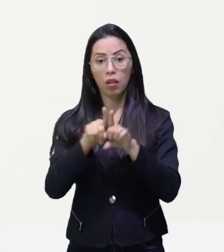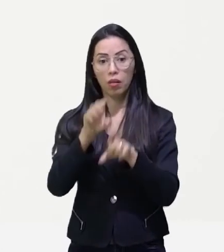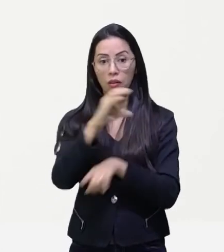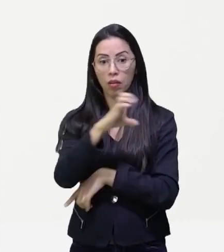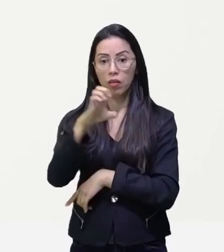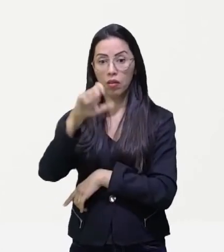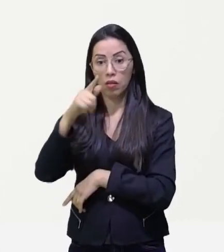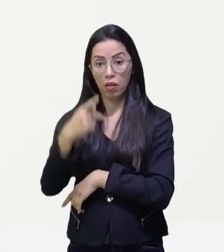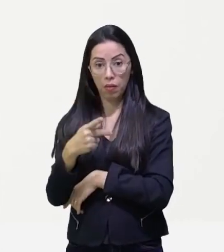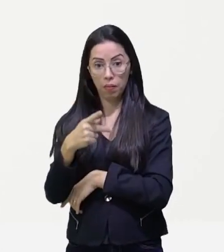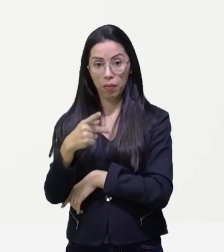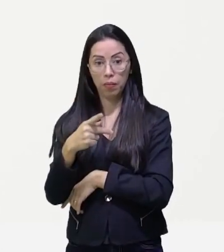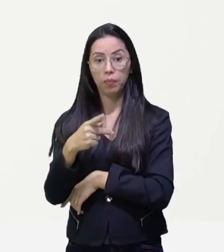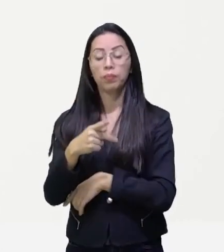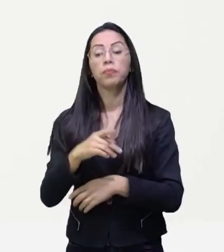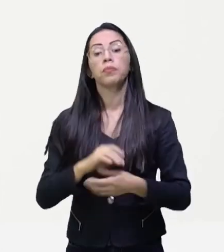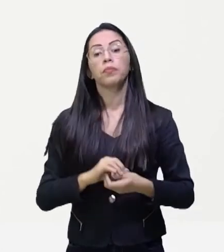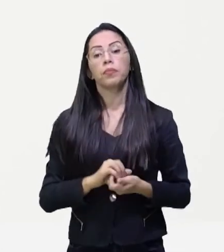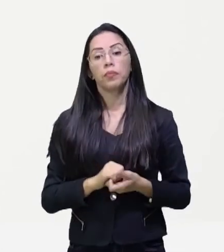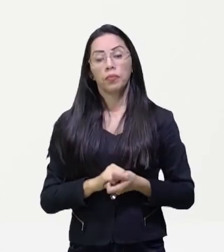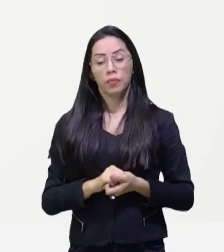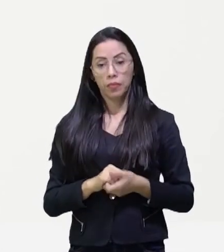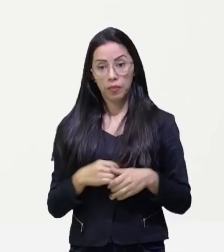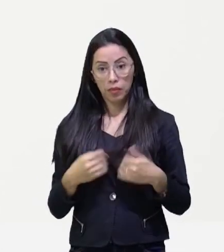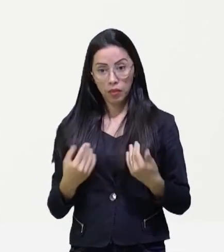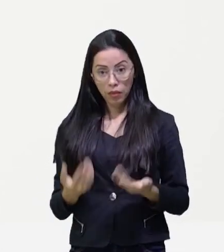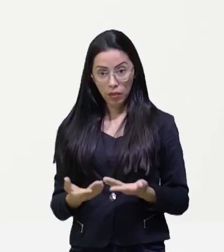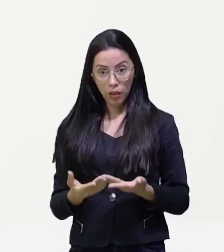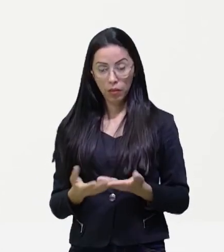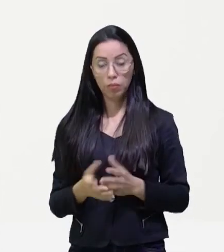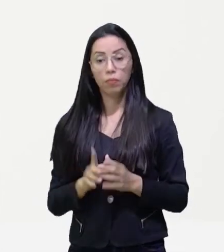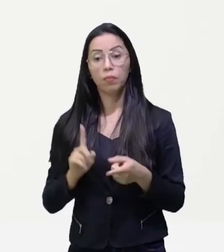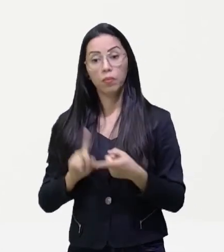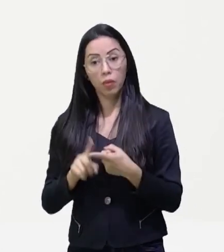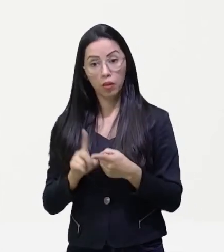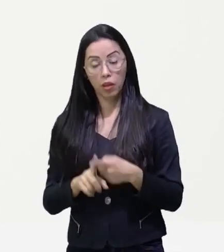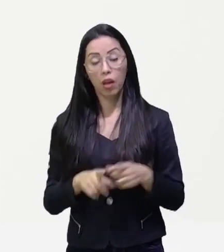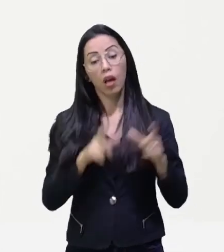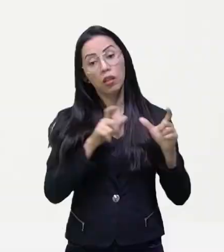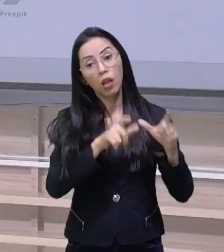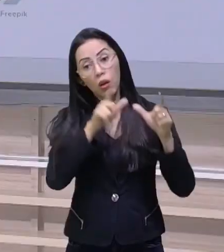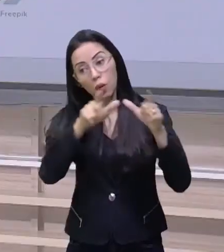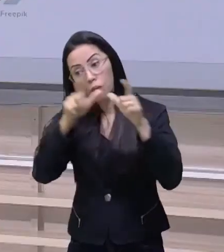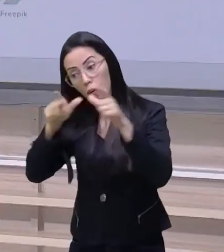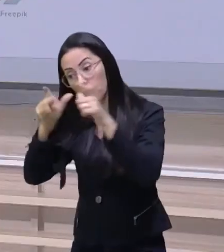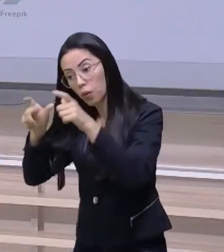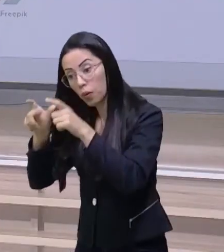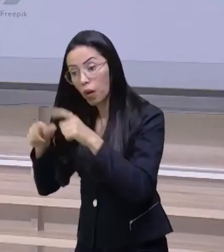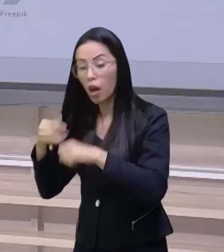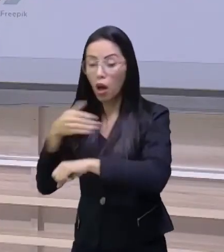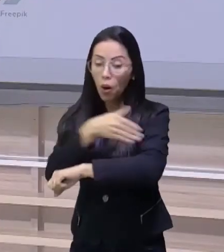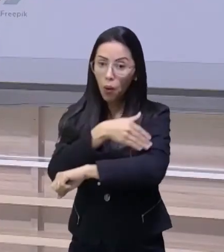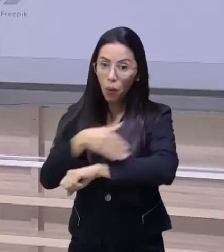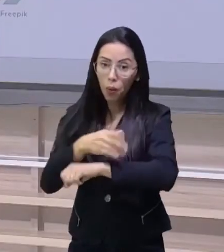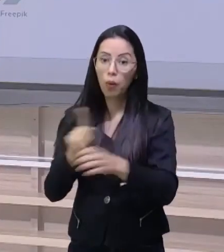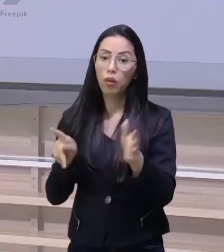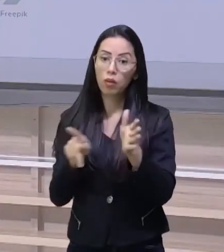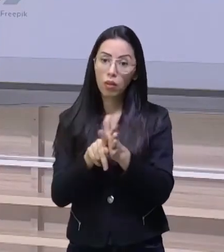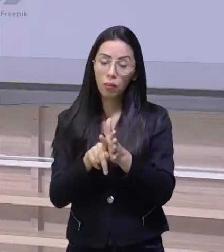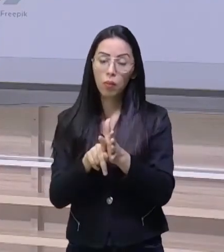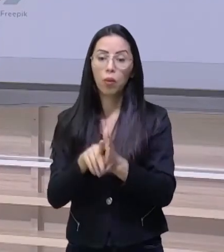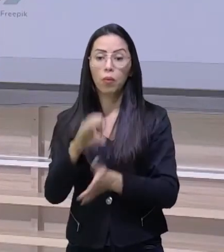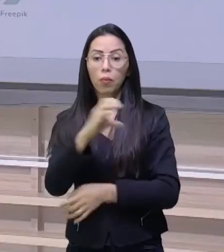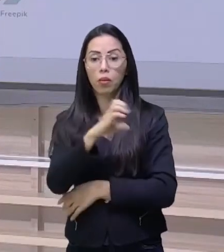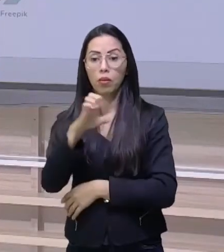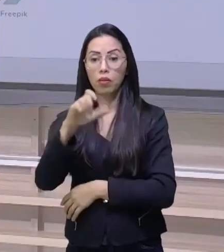quantos, né? Porque cada local tem um CEP, cada rua, cada endereço tem um CEP diferente.